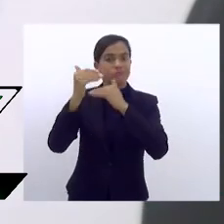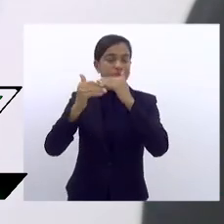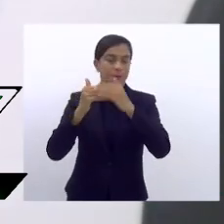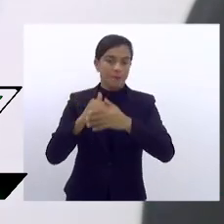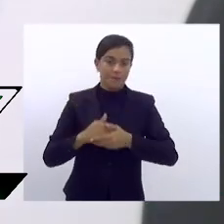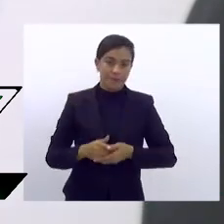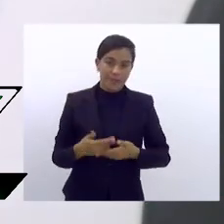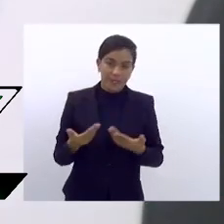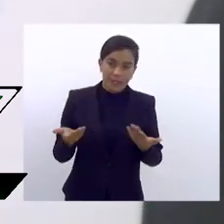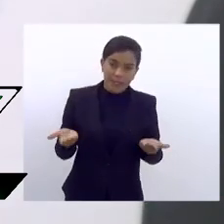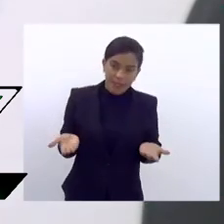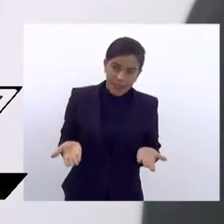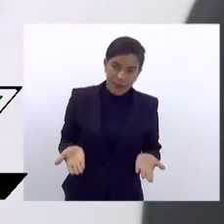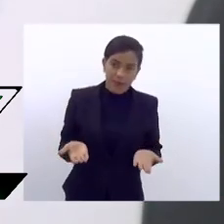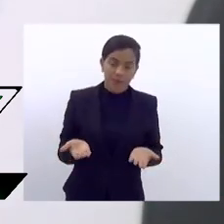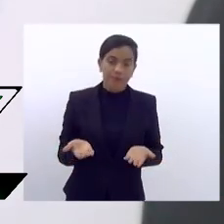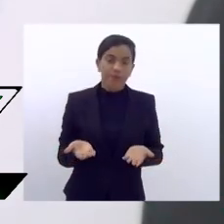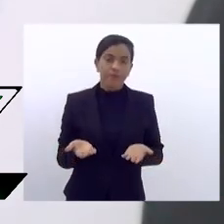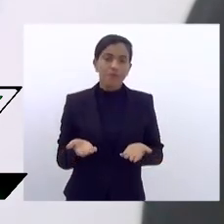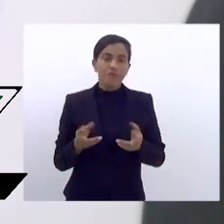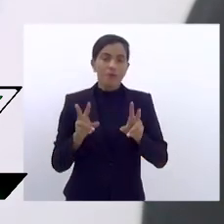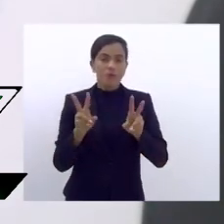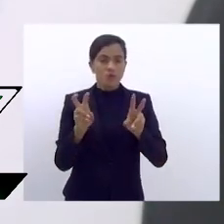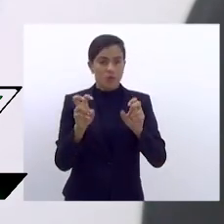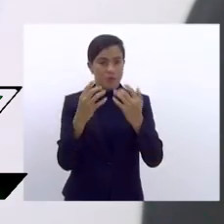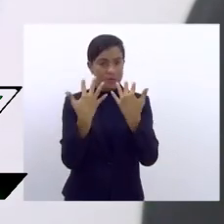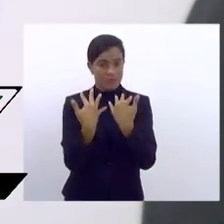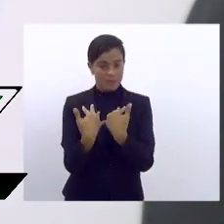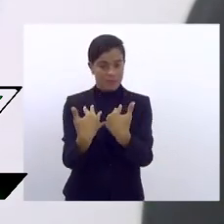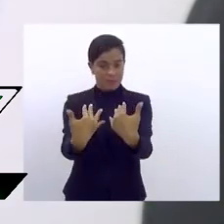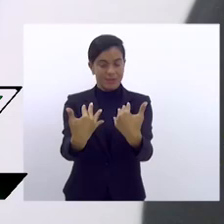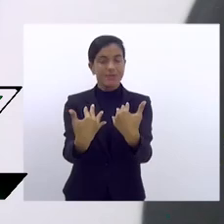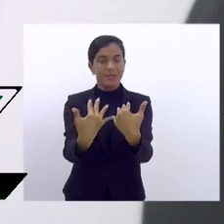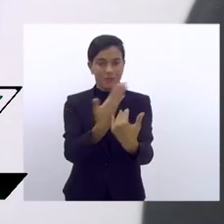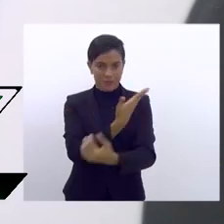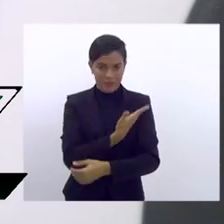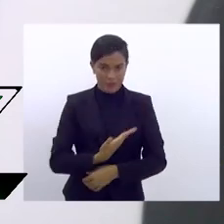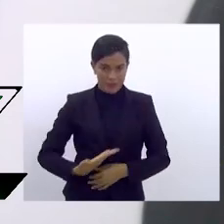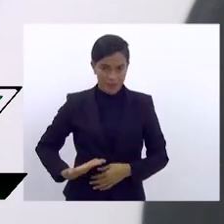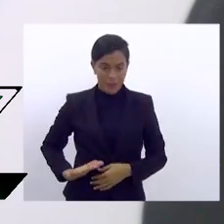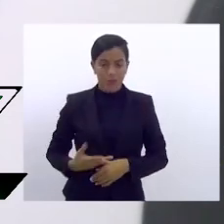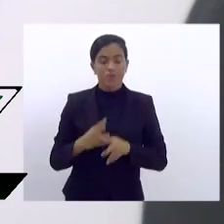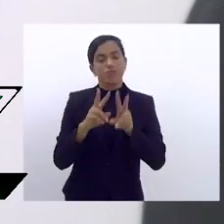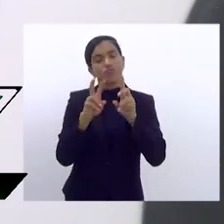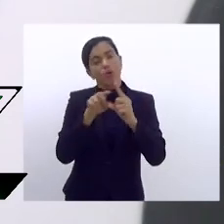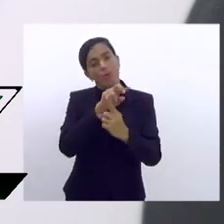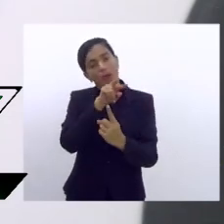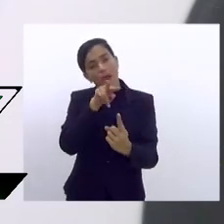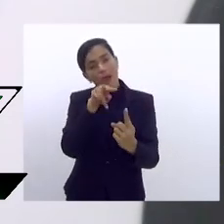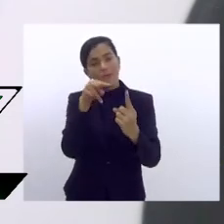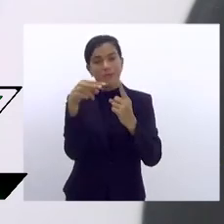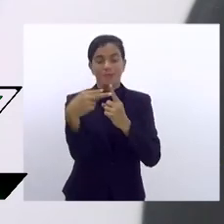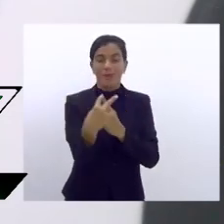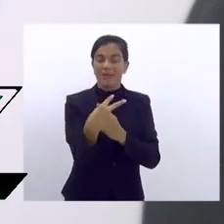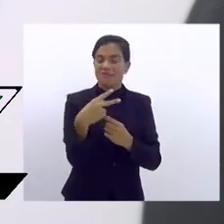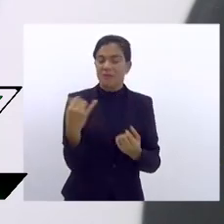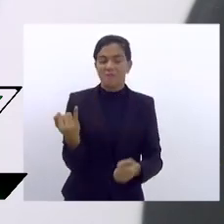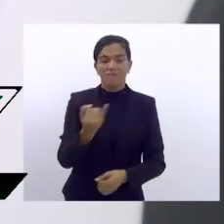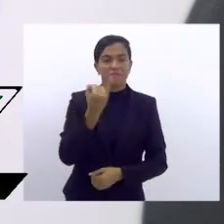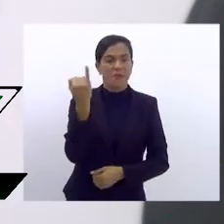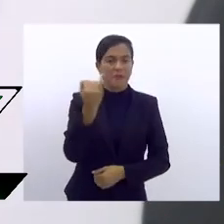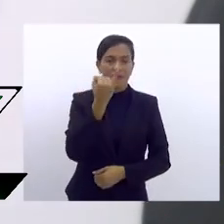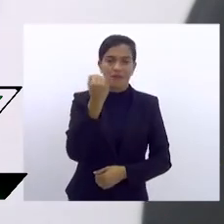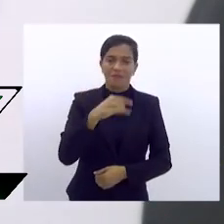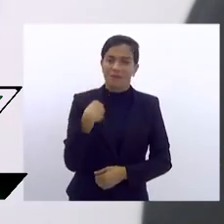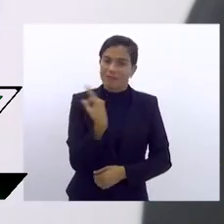então a ocorrência dessa audiência pública sob essa ótica foi fundamental para